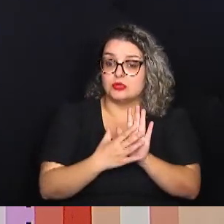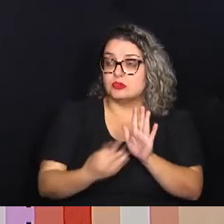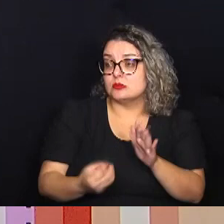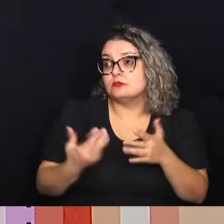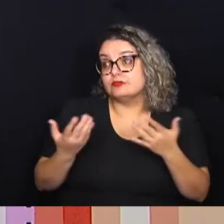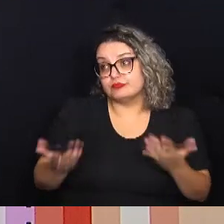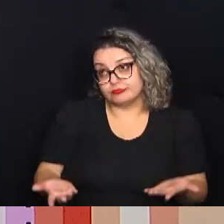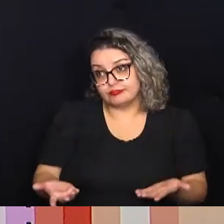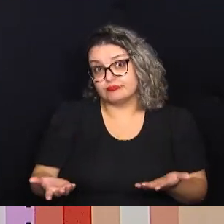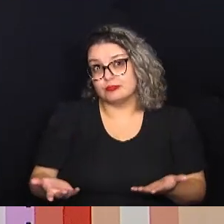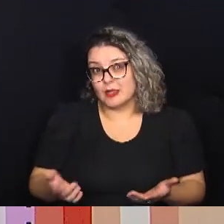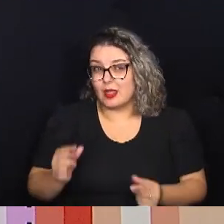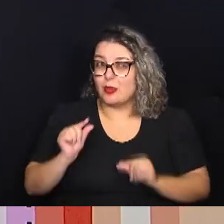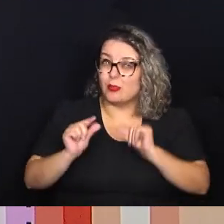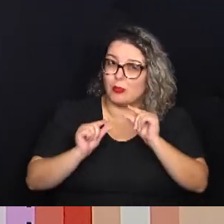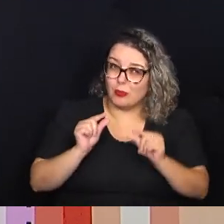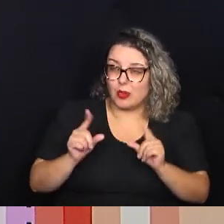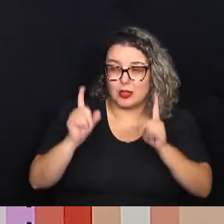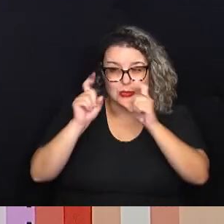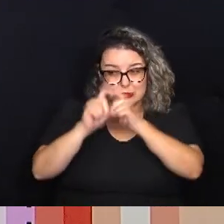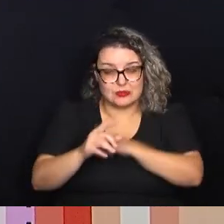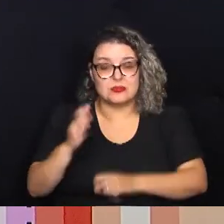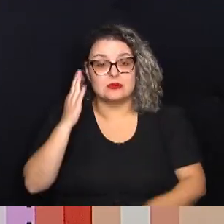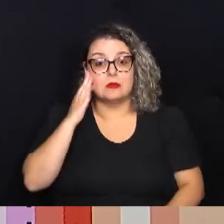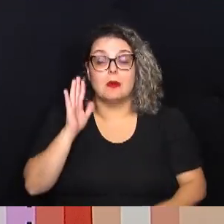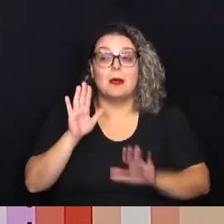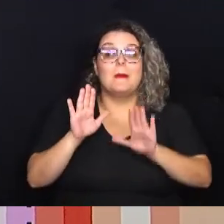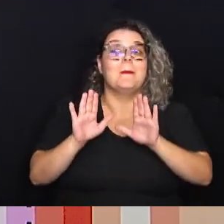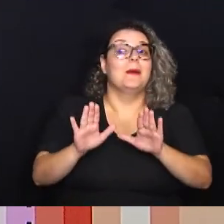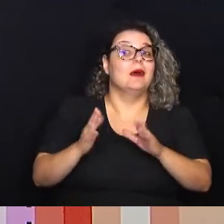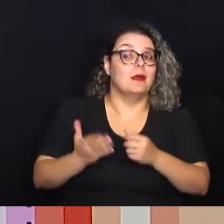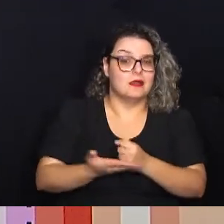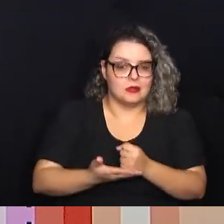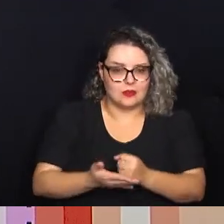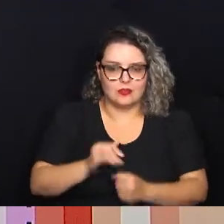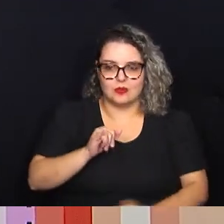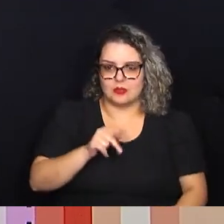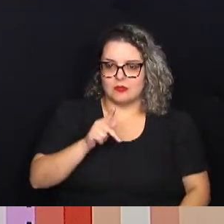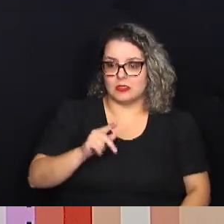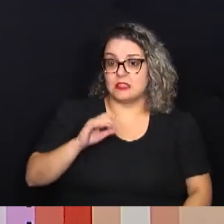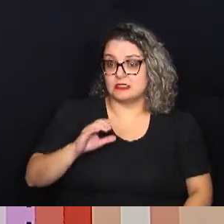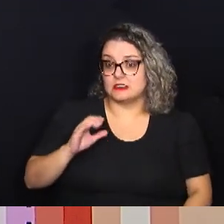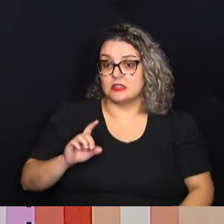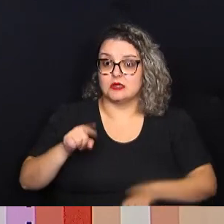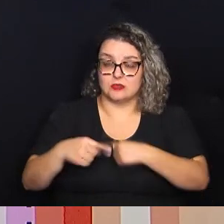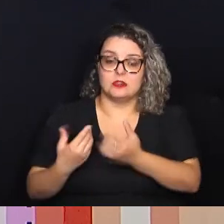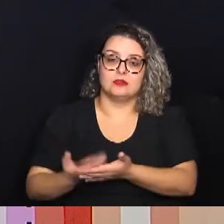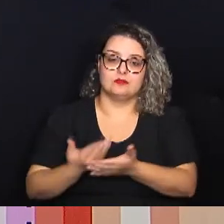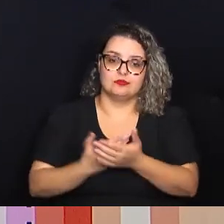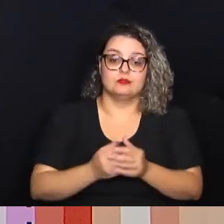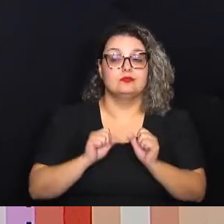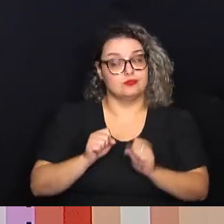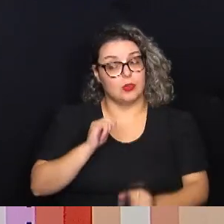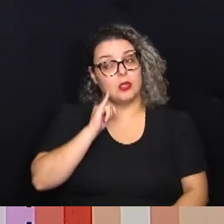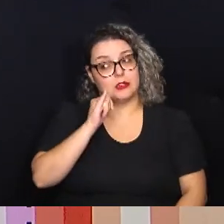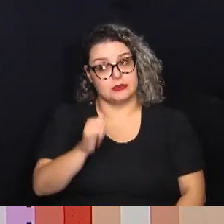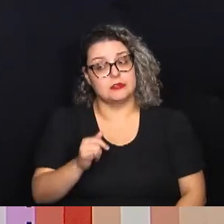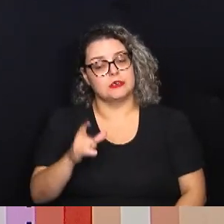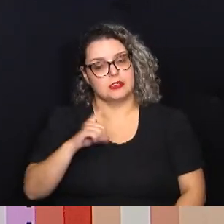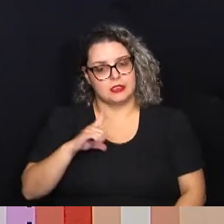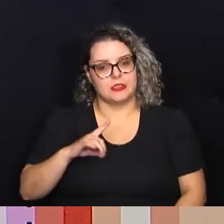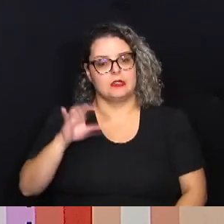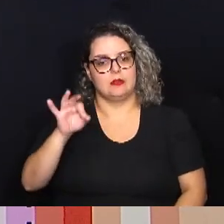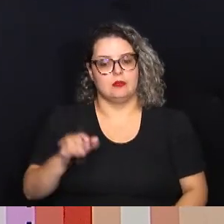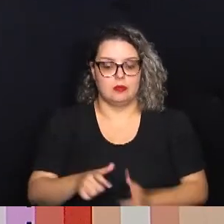acopladas aos modelos então é algo complicado de mensurar porém com base no ipcc em outros estudos a gente pode